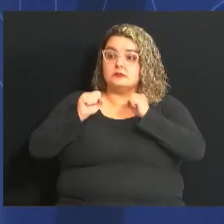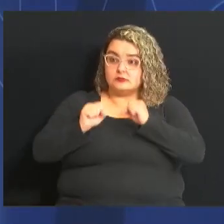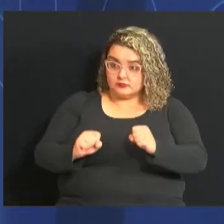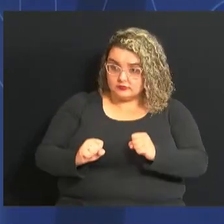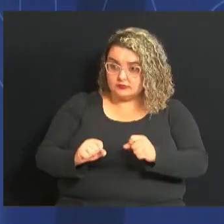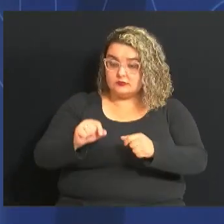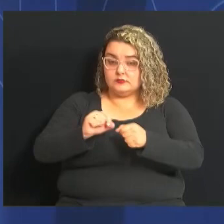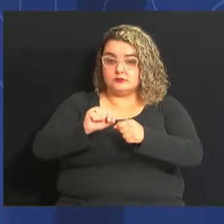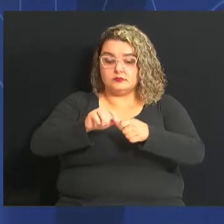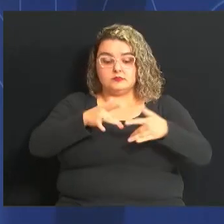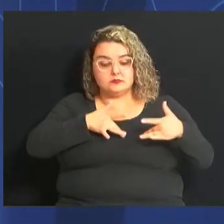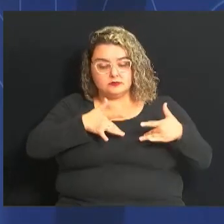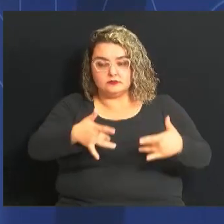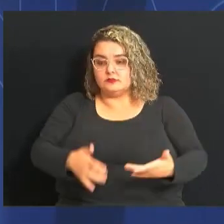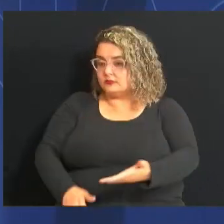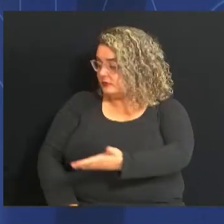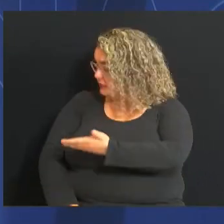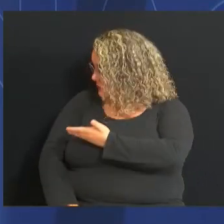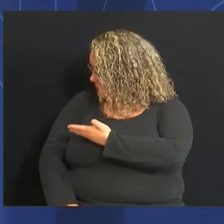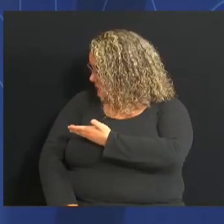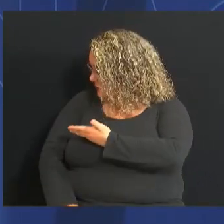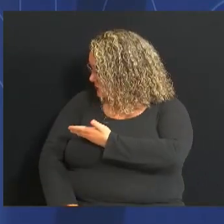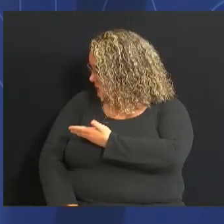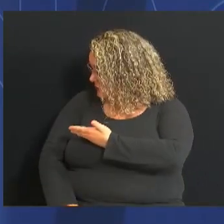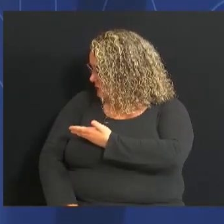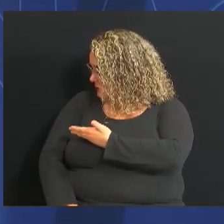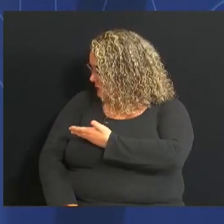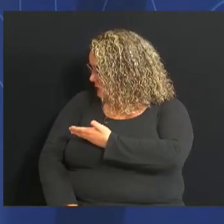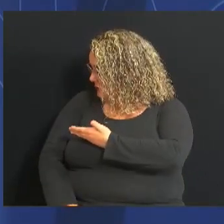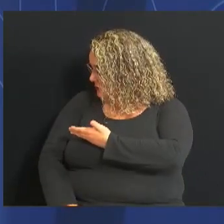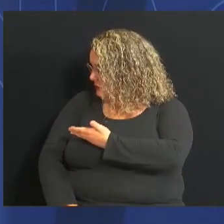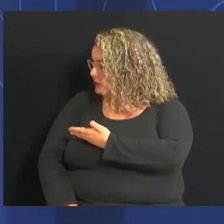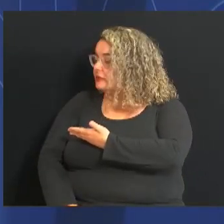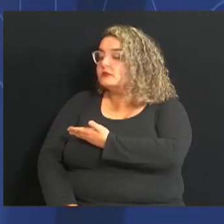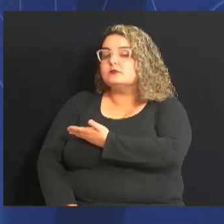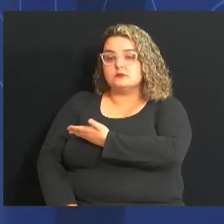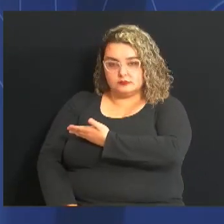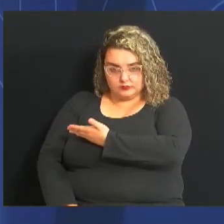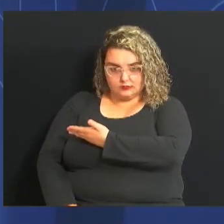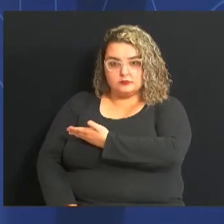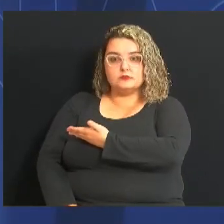sua doação de um alimento. Você vai até o site, o